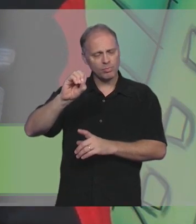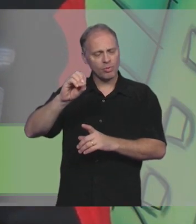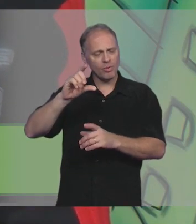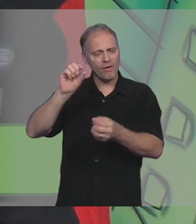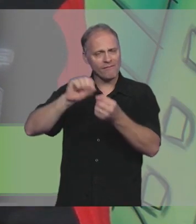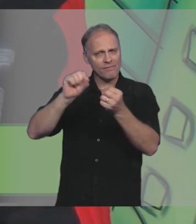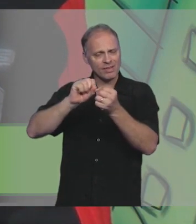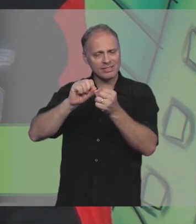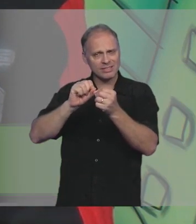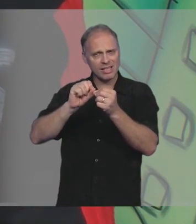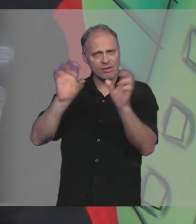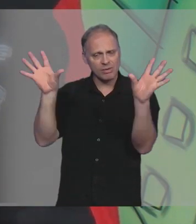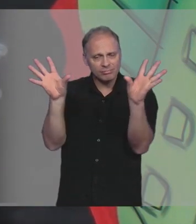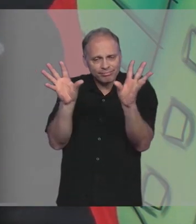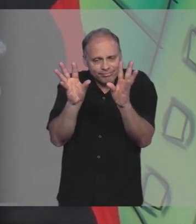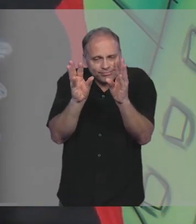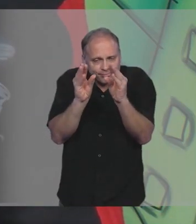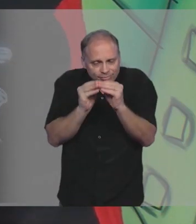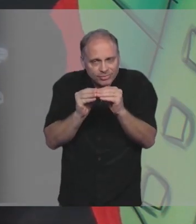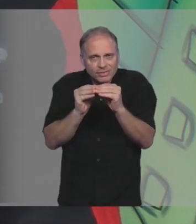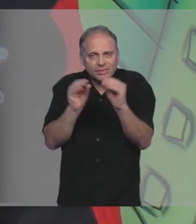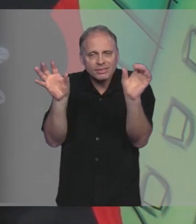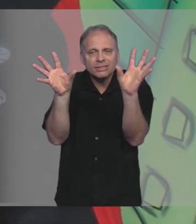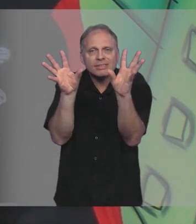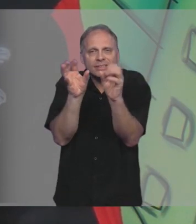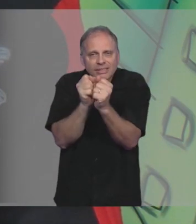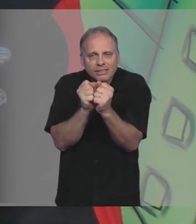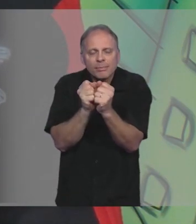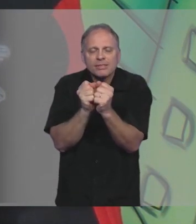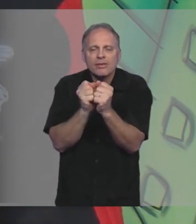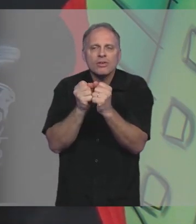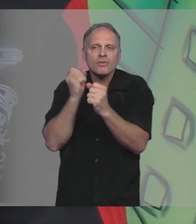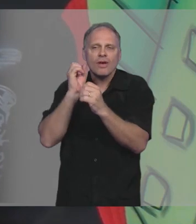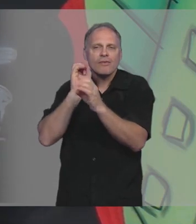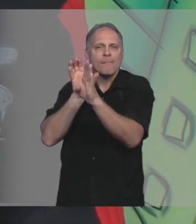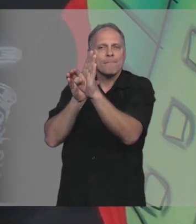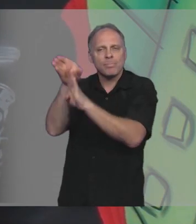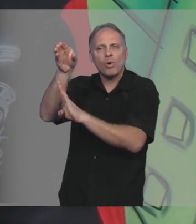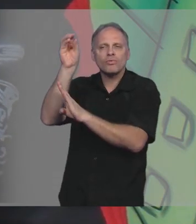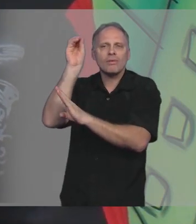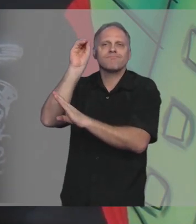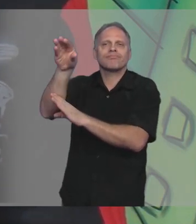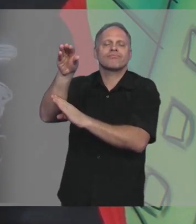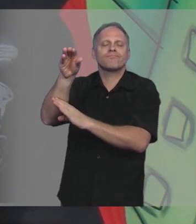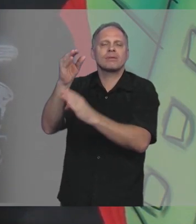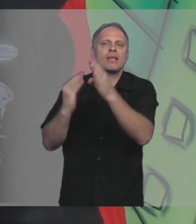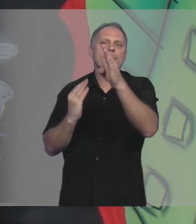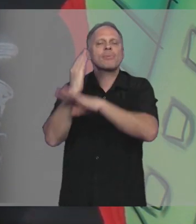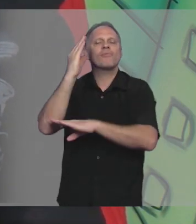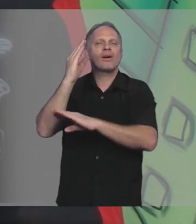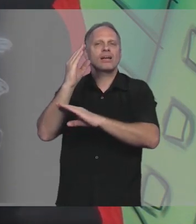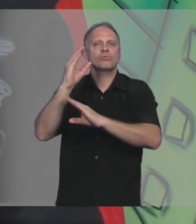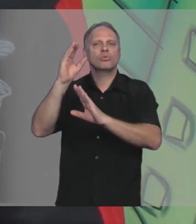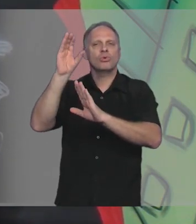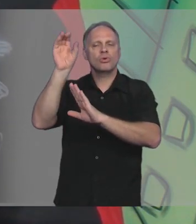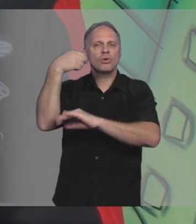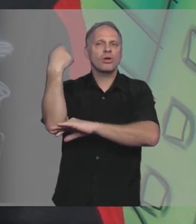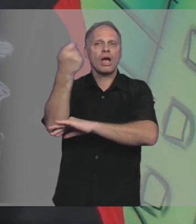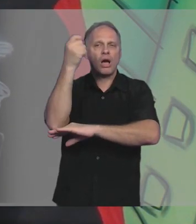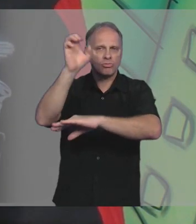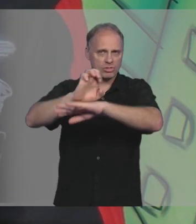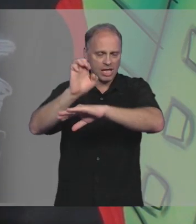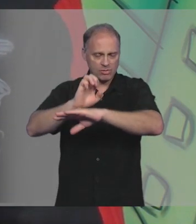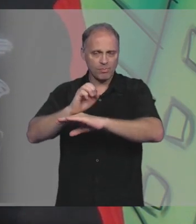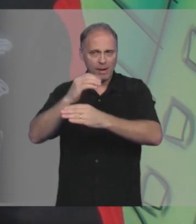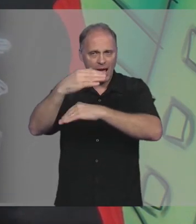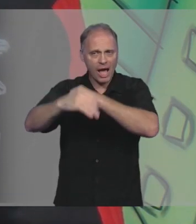será feita uma sistematização e já irá para o Conselho Estadual de Educação para aprovar o referencial gaúcho curricular, já para implementar ano que